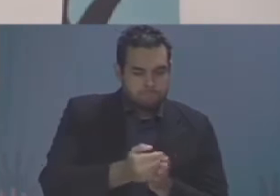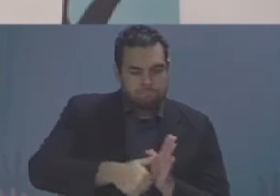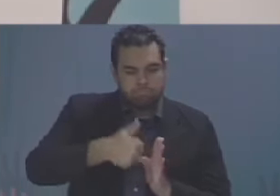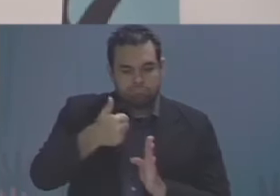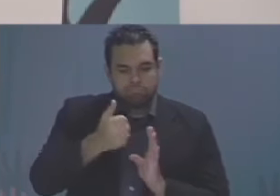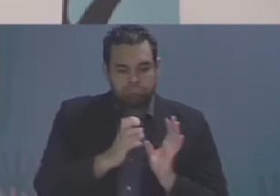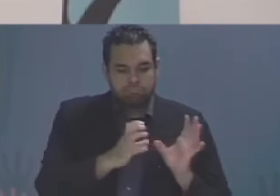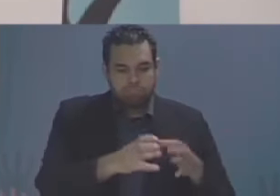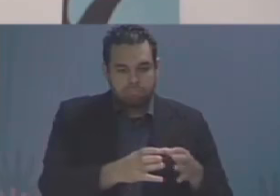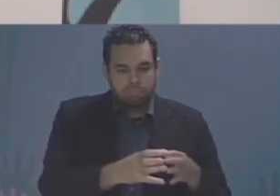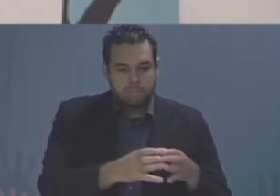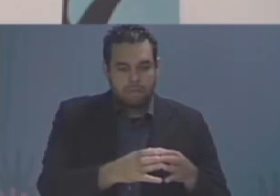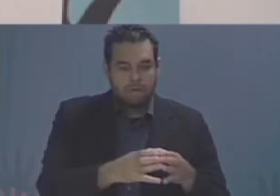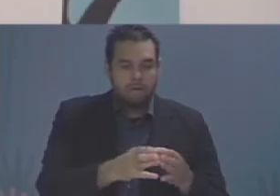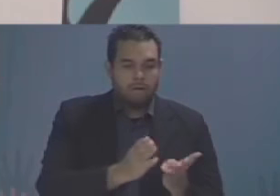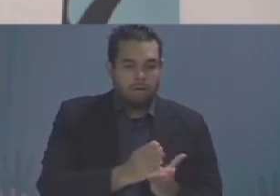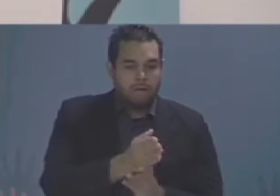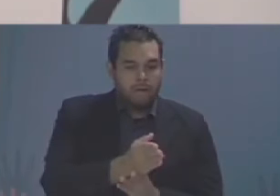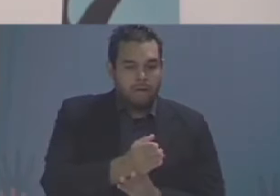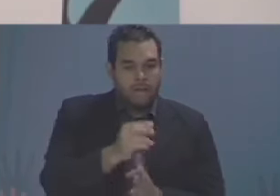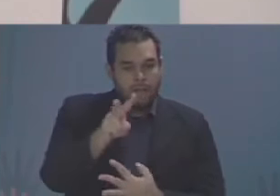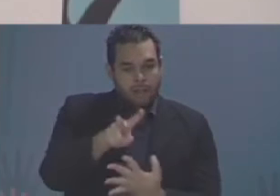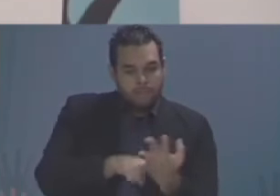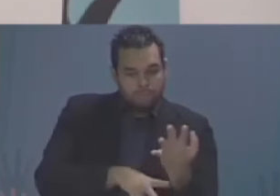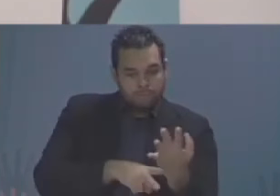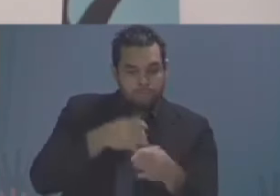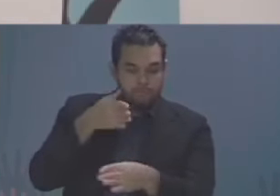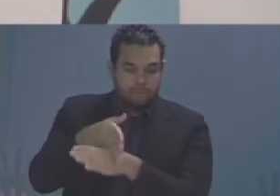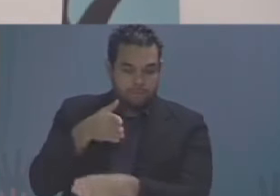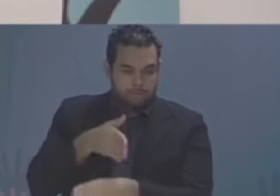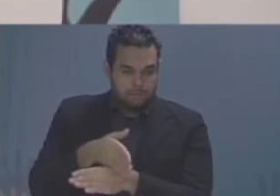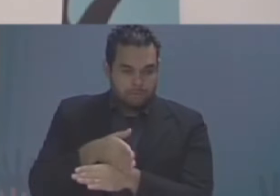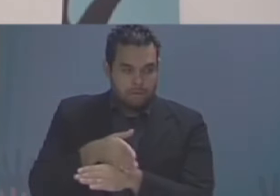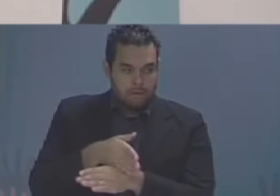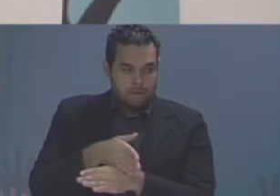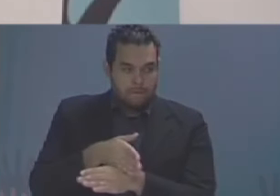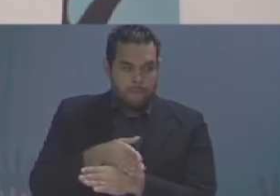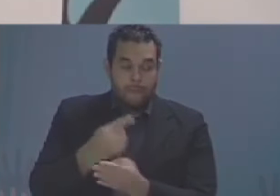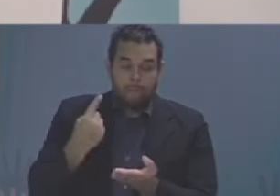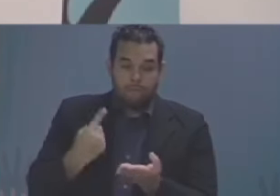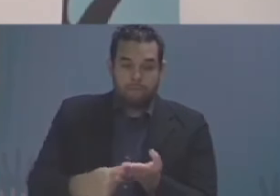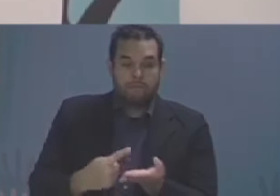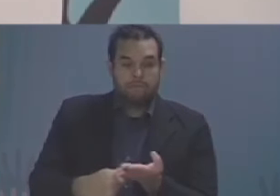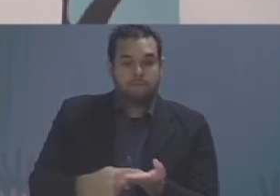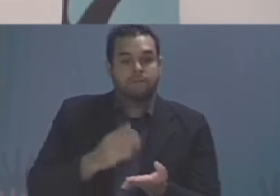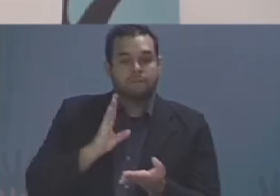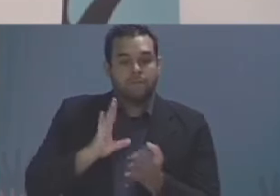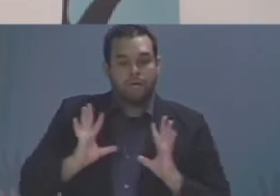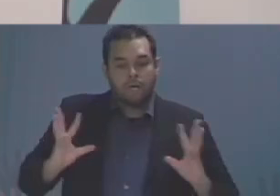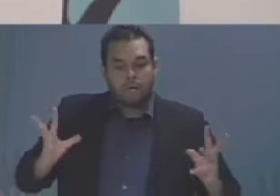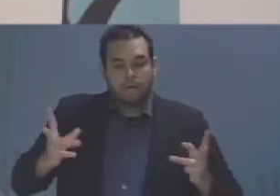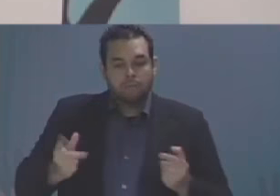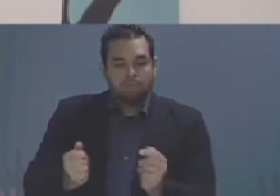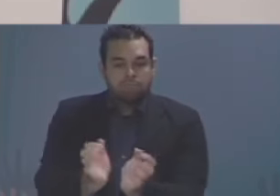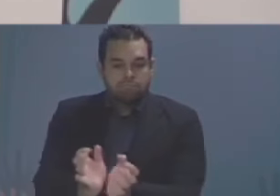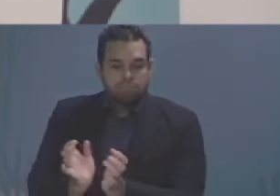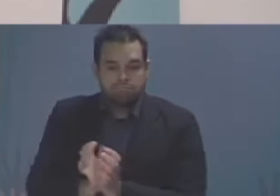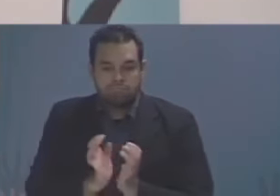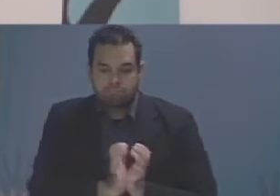bloco, faremos a leitura das regras gerais de participação, acordadas previamente entre todas as chapas